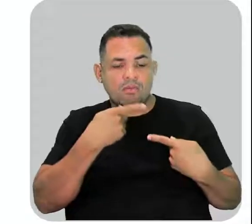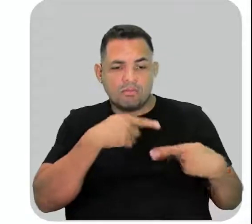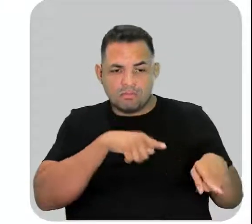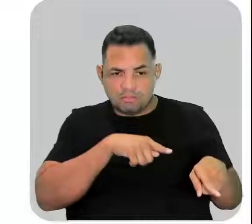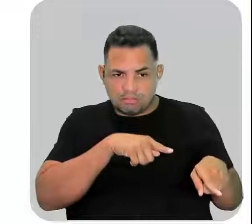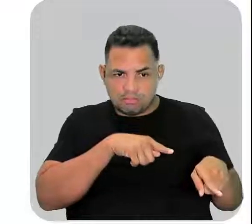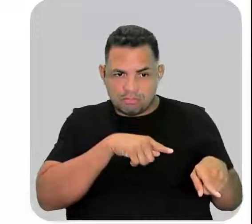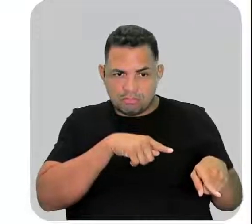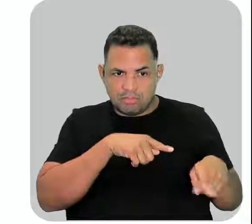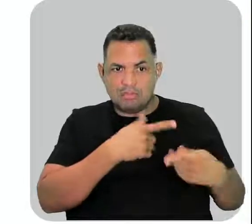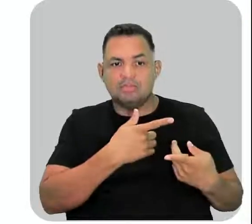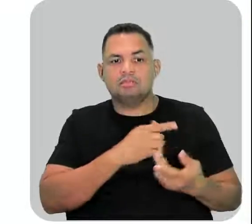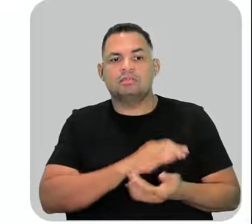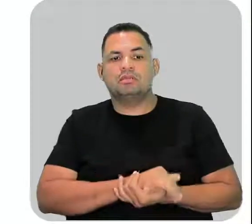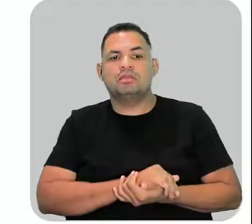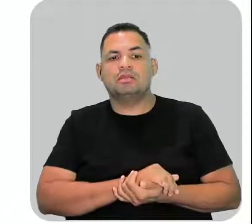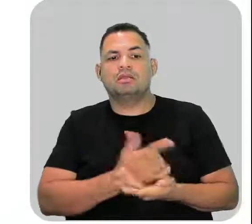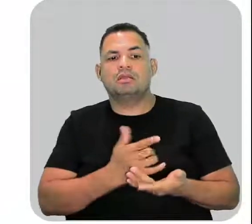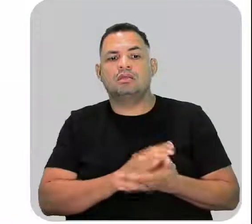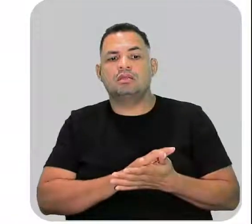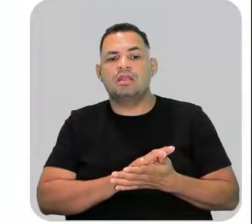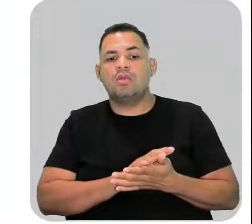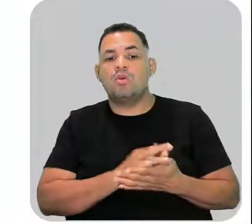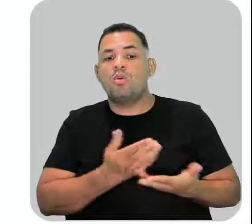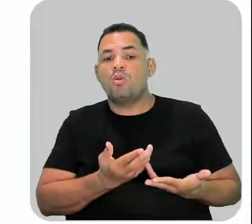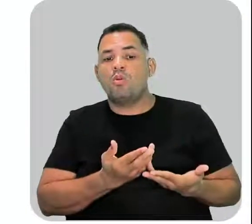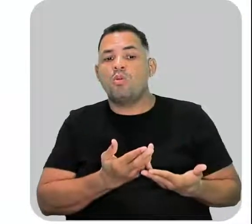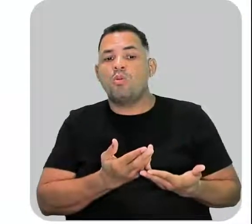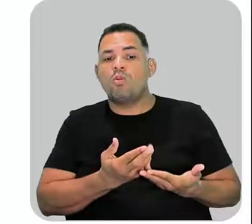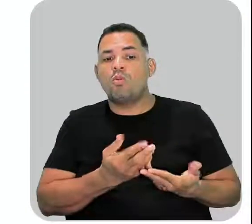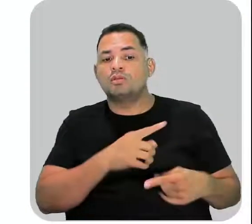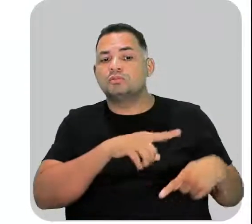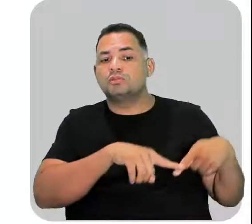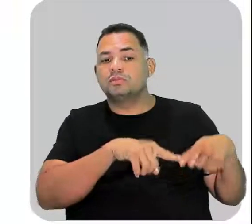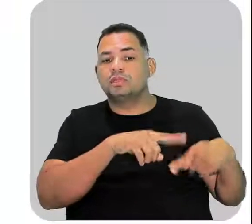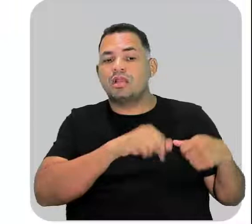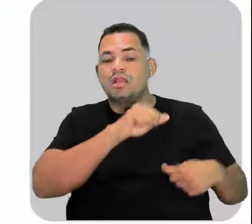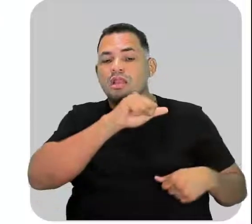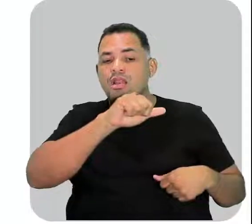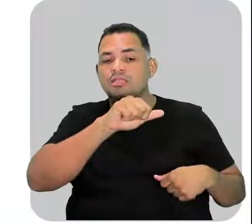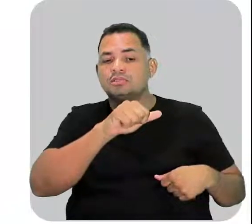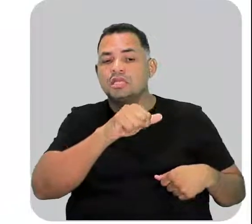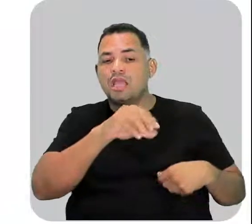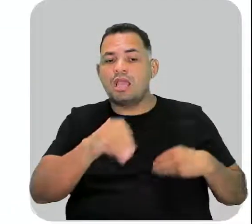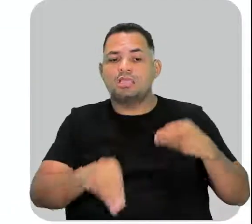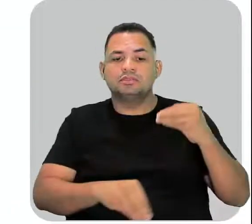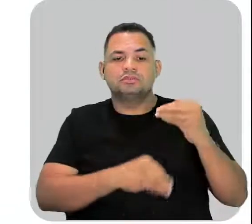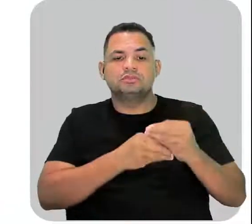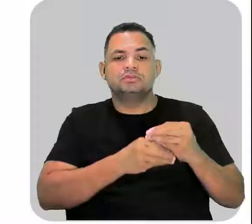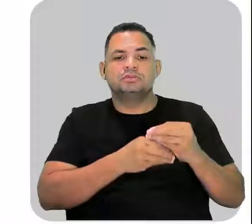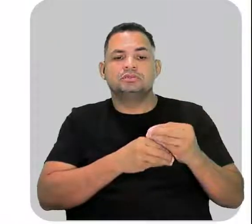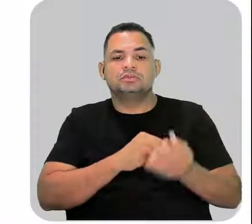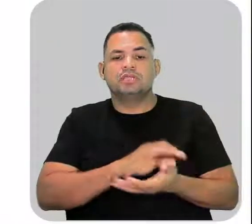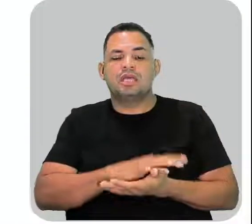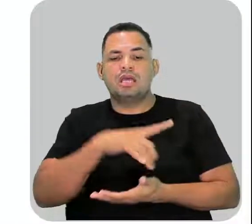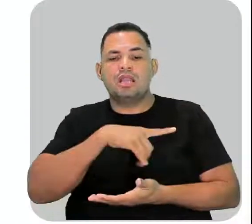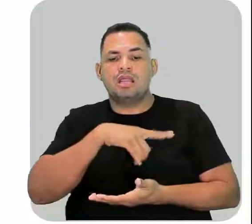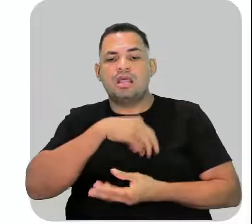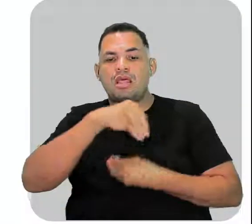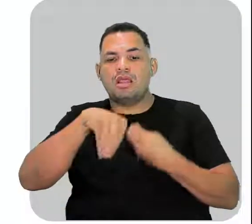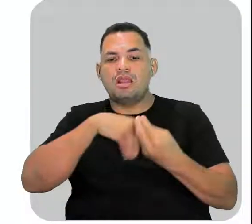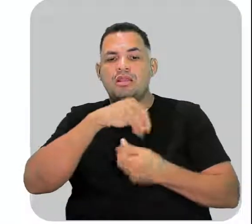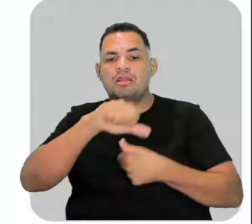que vão estar sendo adicionados ao nosso alcino. E aí a gente tem a formação de